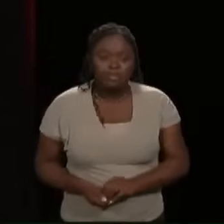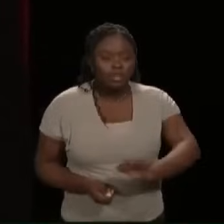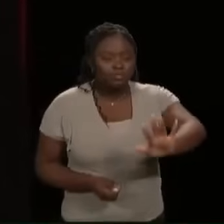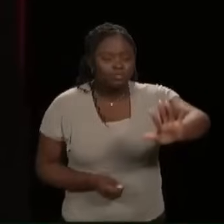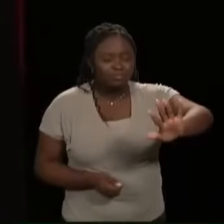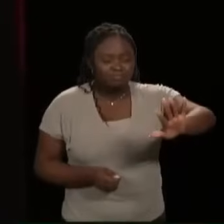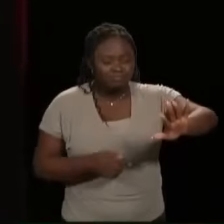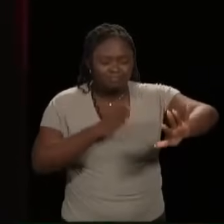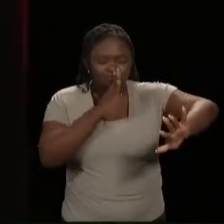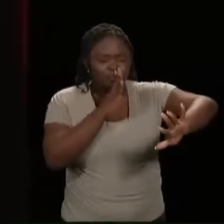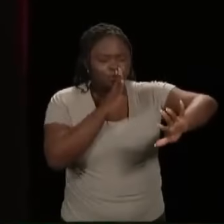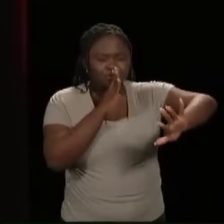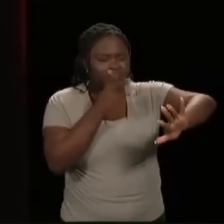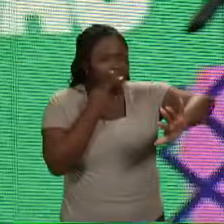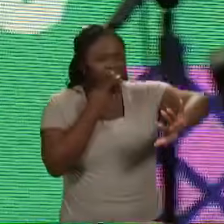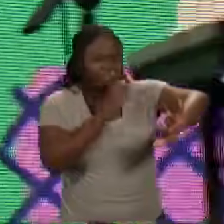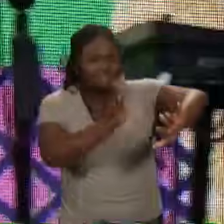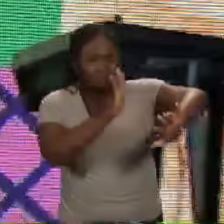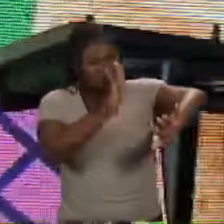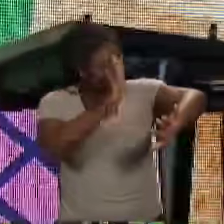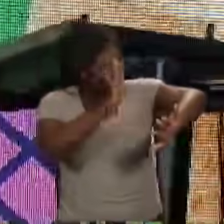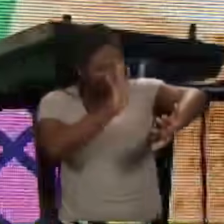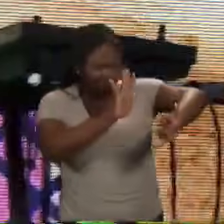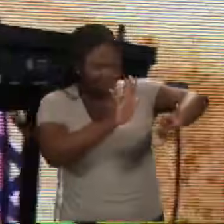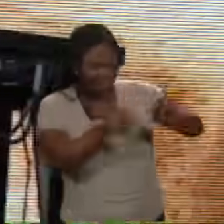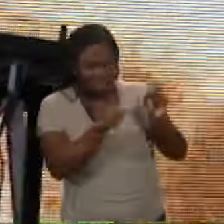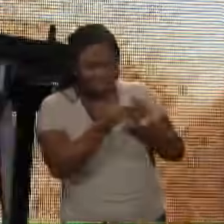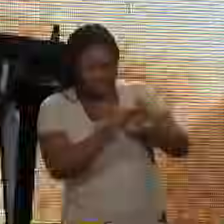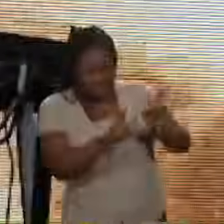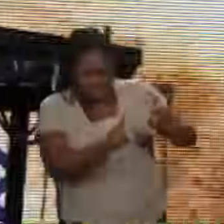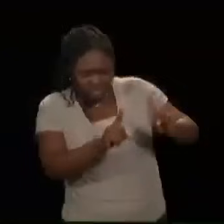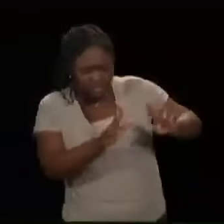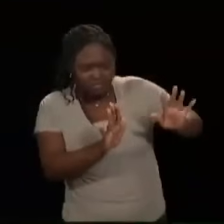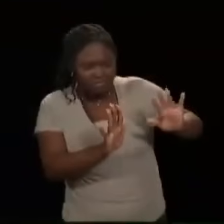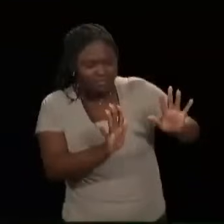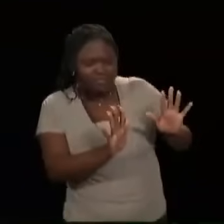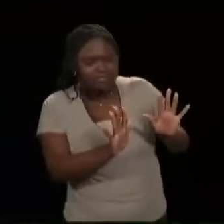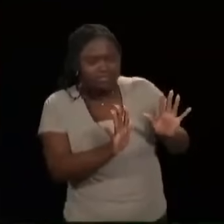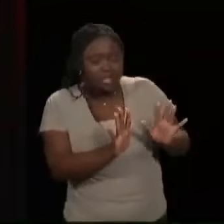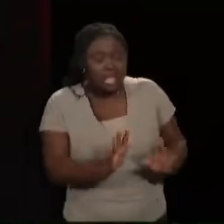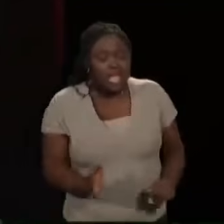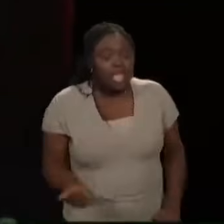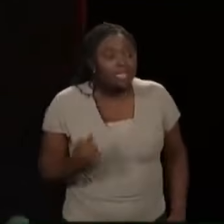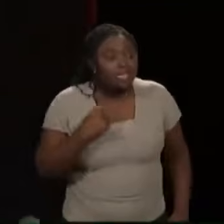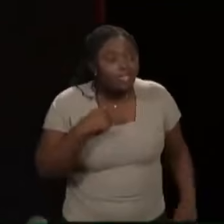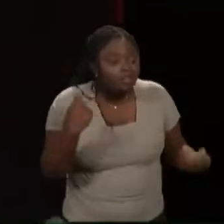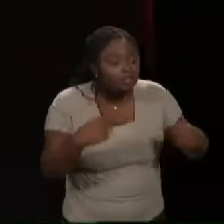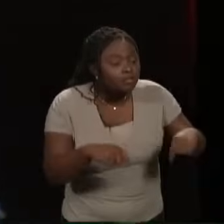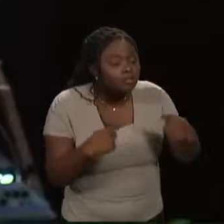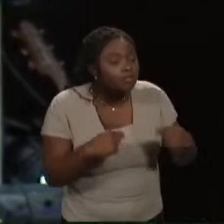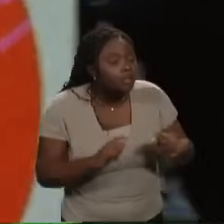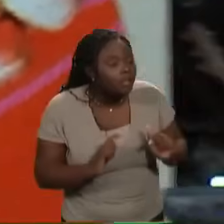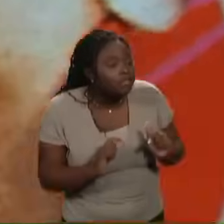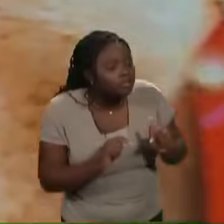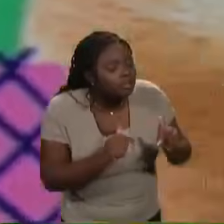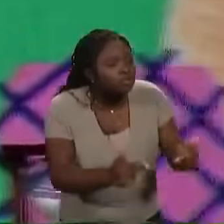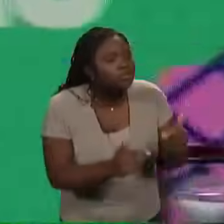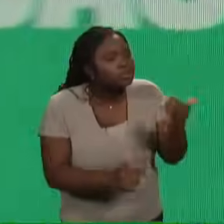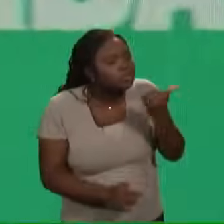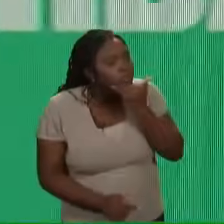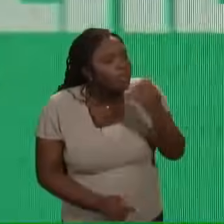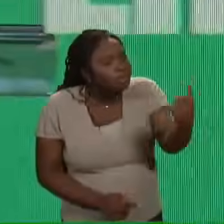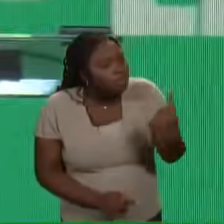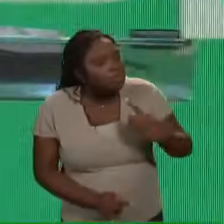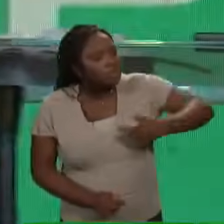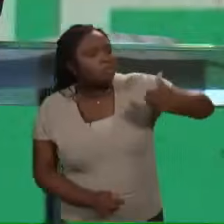não, cala a boca, não, você não está fazendo isso comigo, não. Eu é que tinha que ter tido essa atitude, você vem na